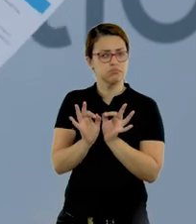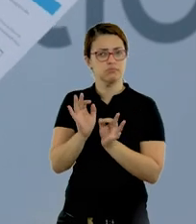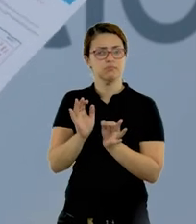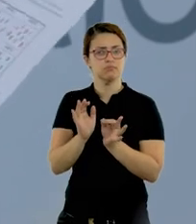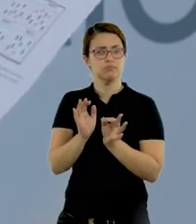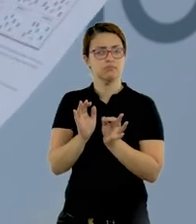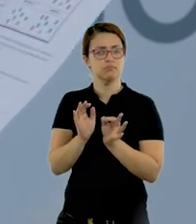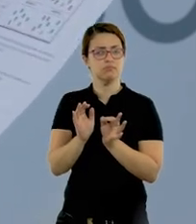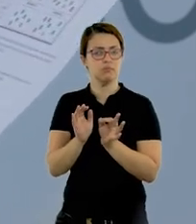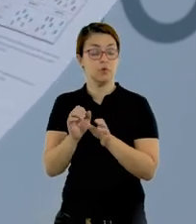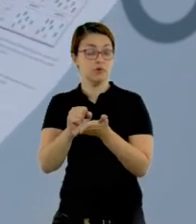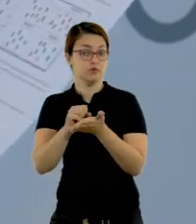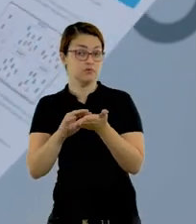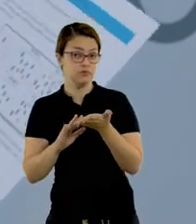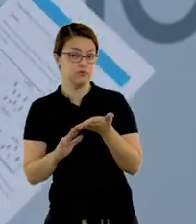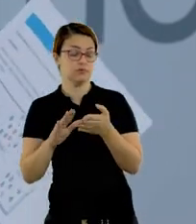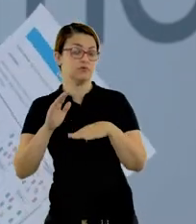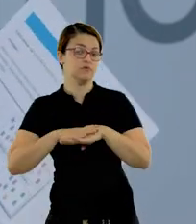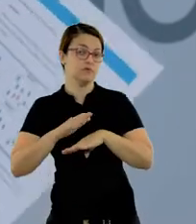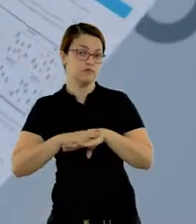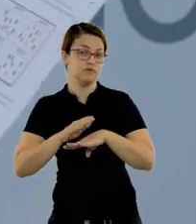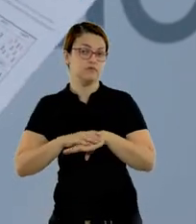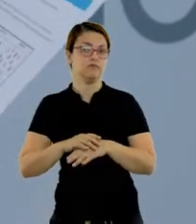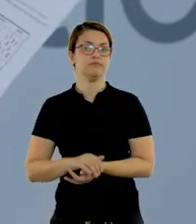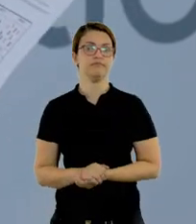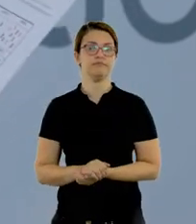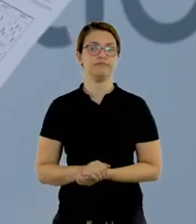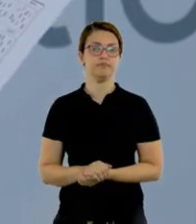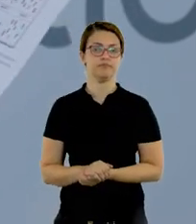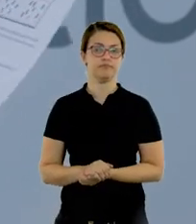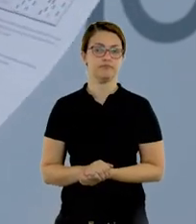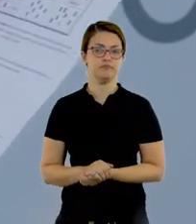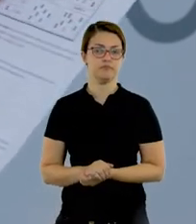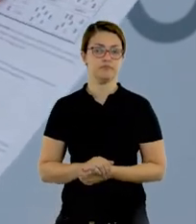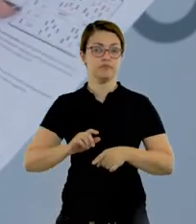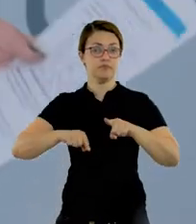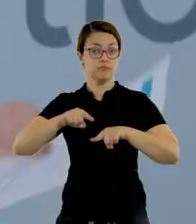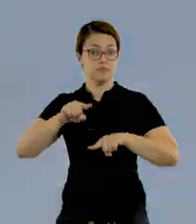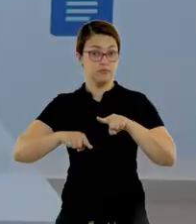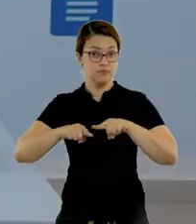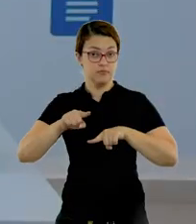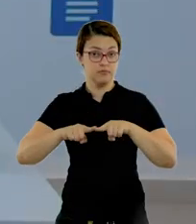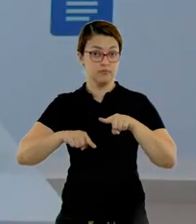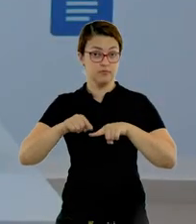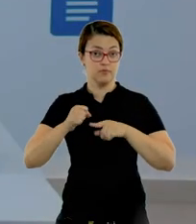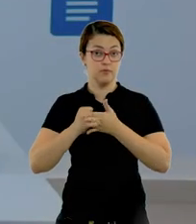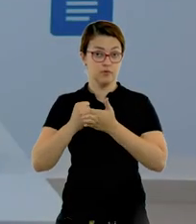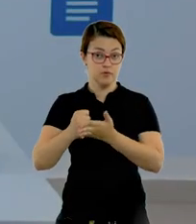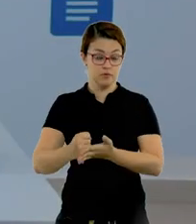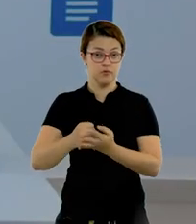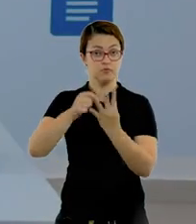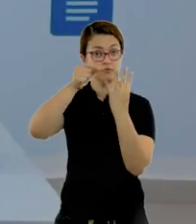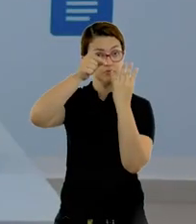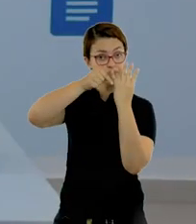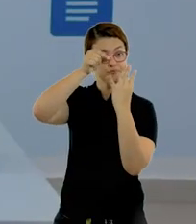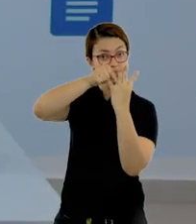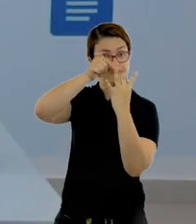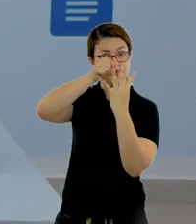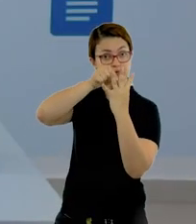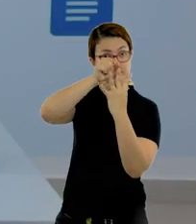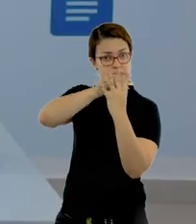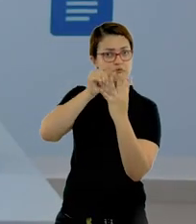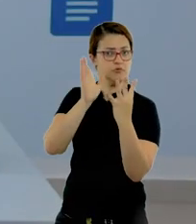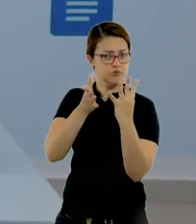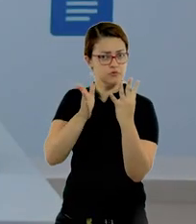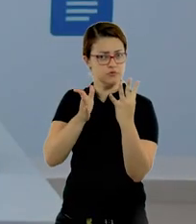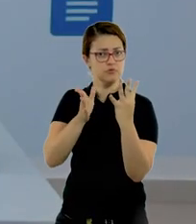relacionar elas com a atividade que você está fazendo, tá? Este material que eu trouxe, o ábaco, ele já